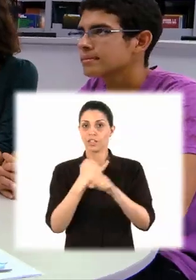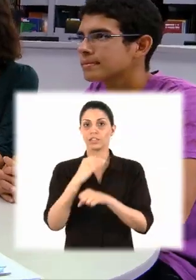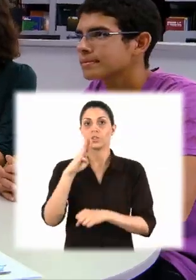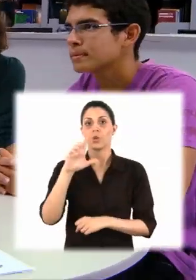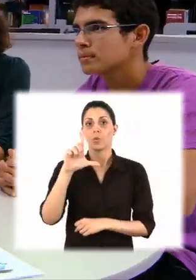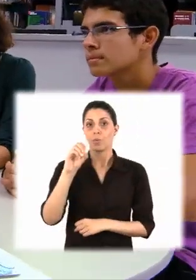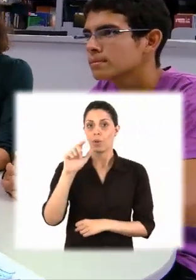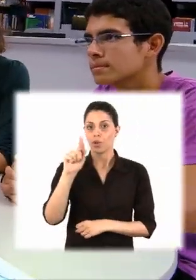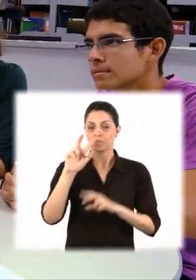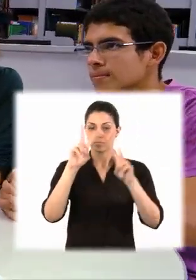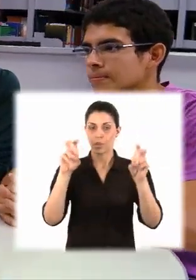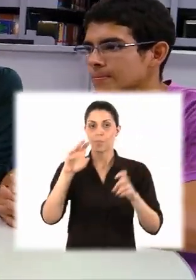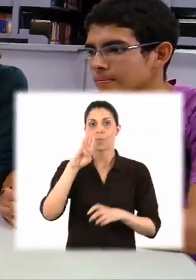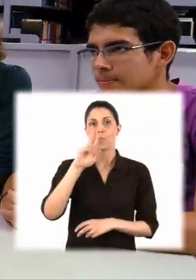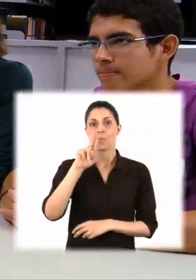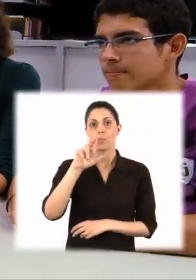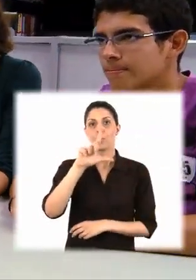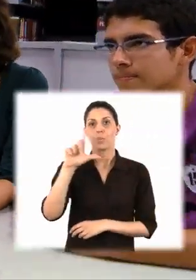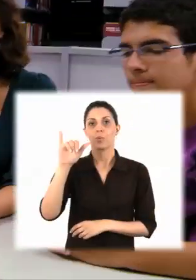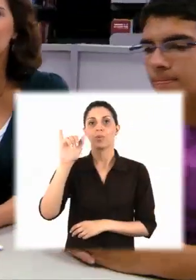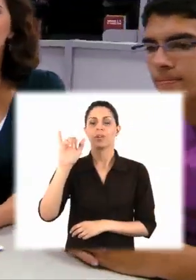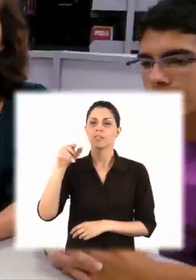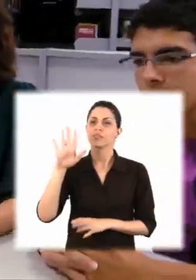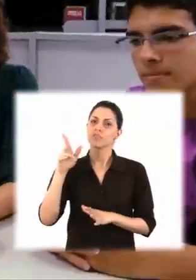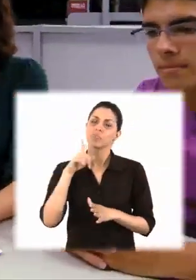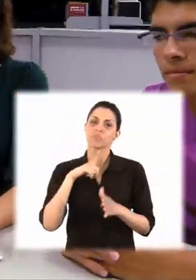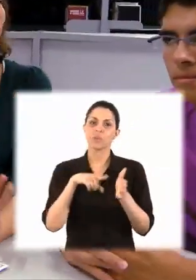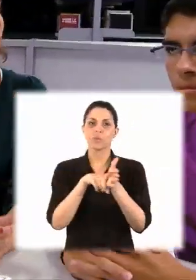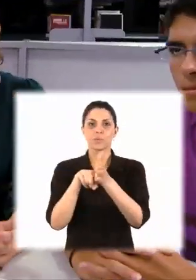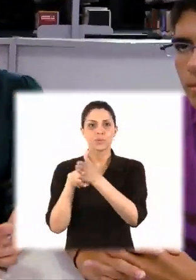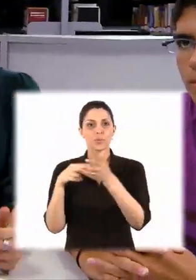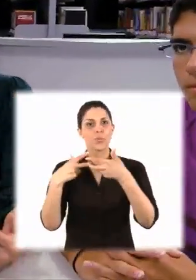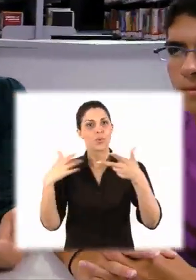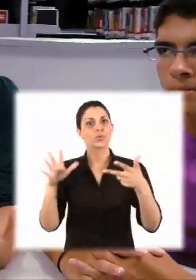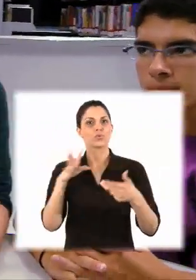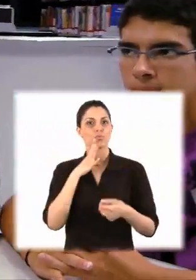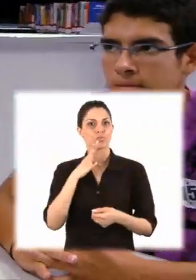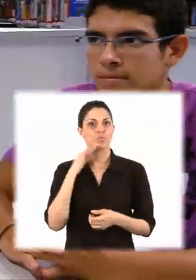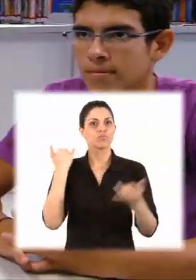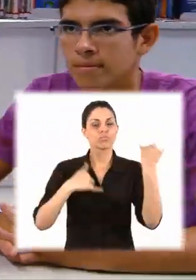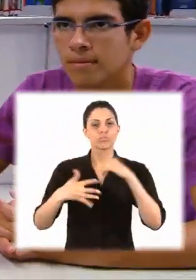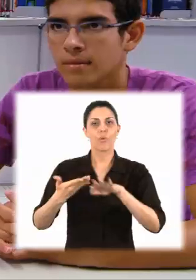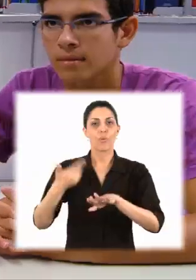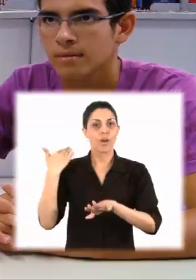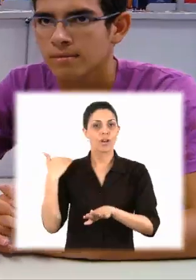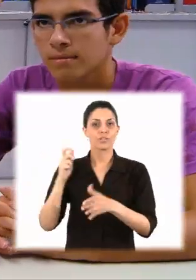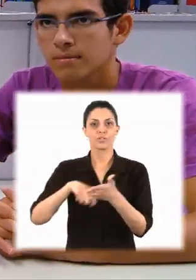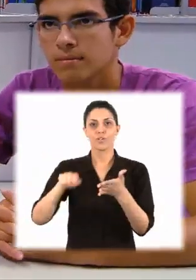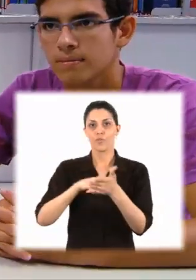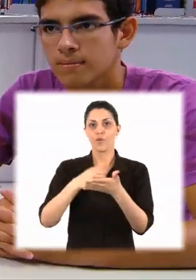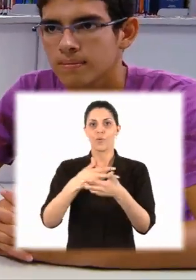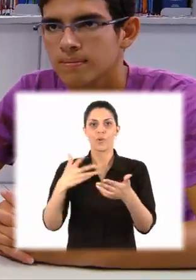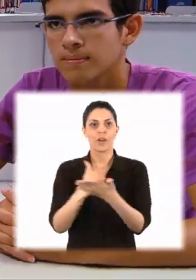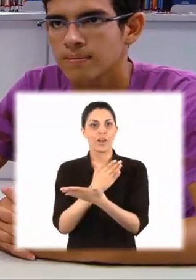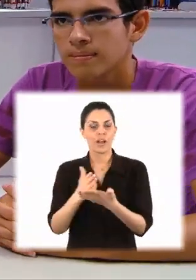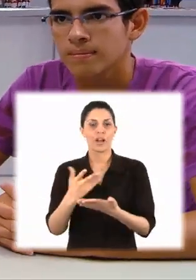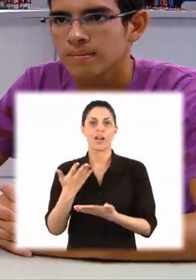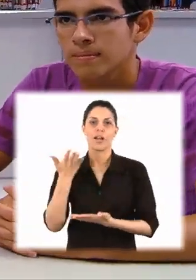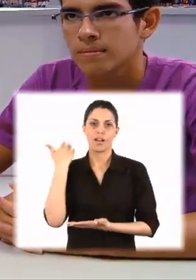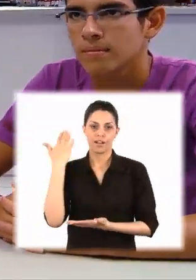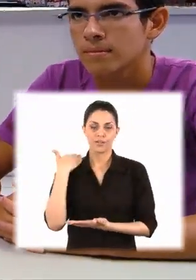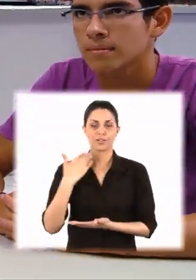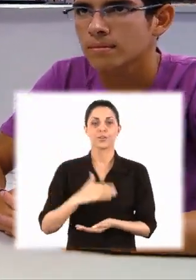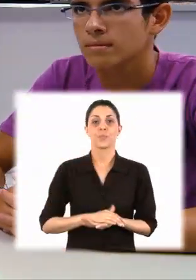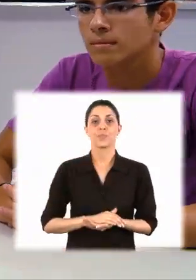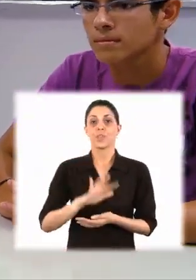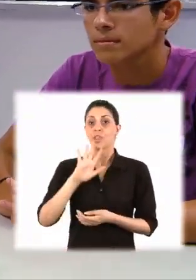um texto sobre bullying. Ele já tem uma pesquisa, algumas coisas, já era um assunto que ele já tinha escrito algumas coisinhas sobre